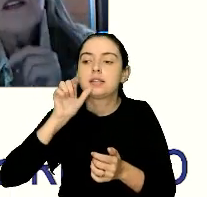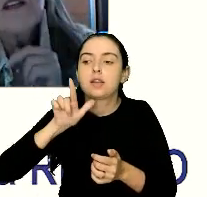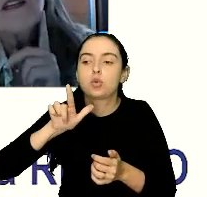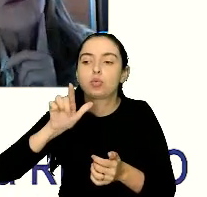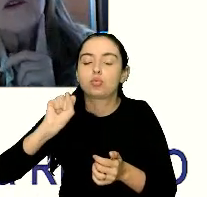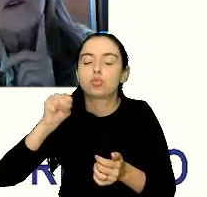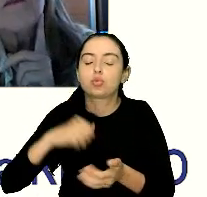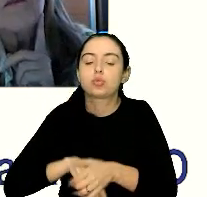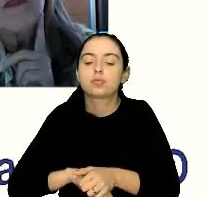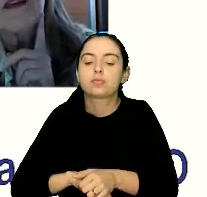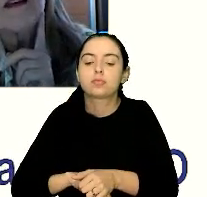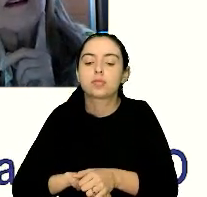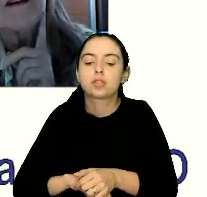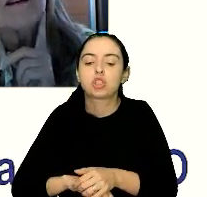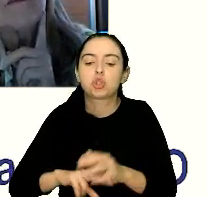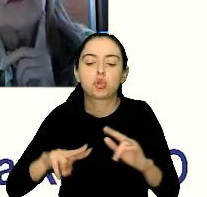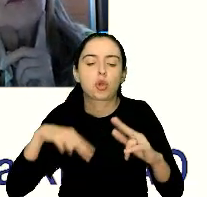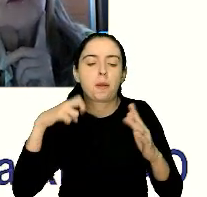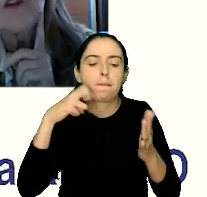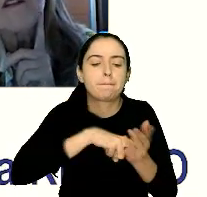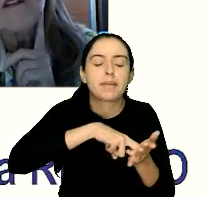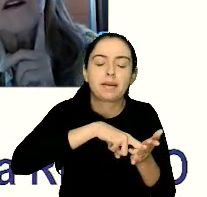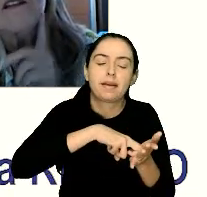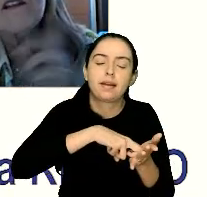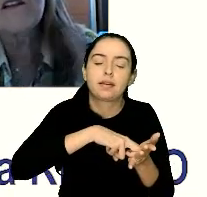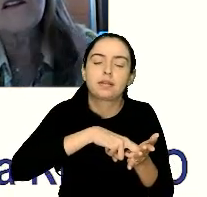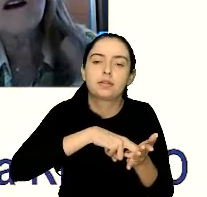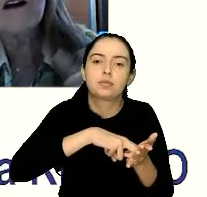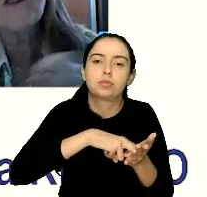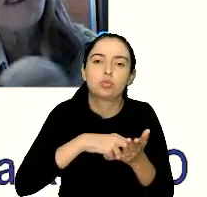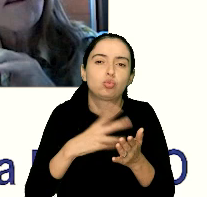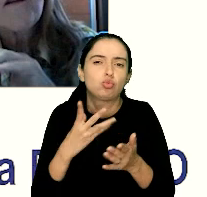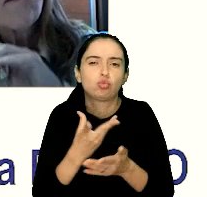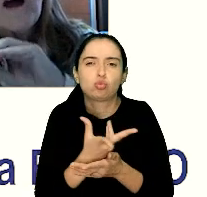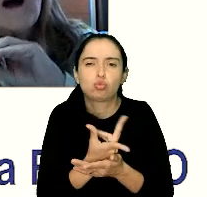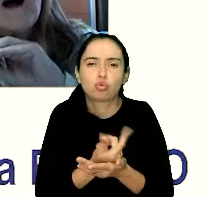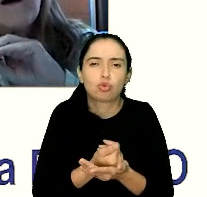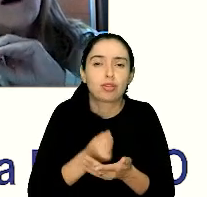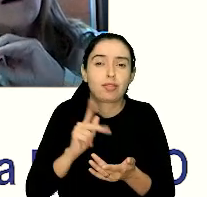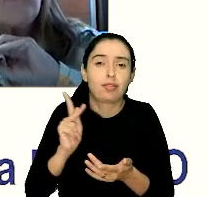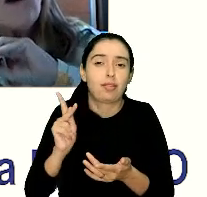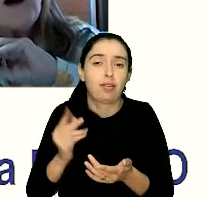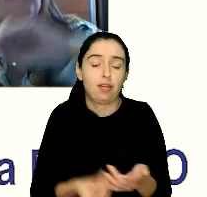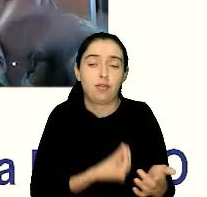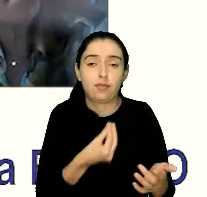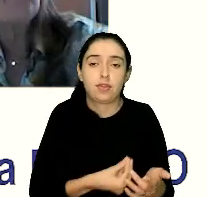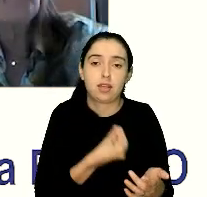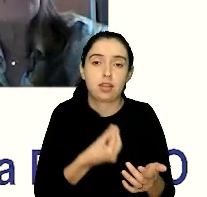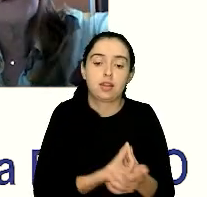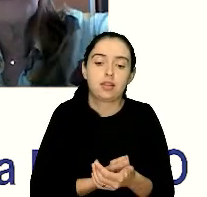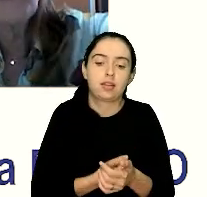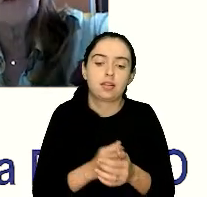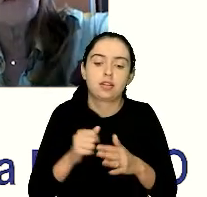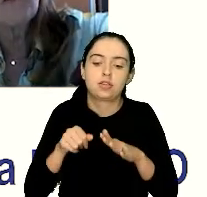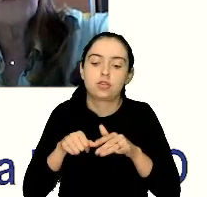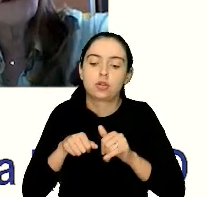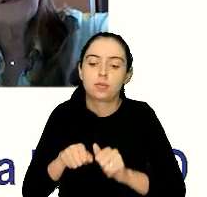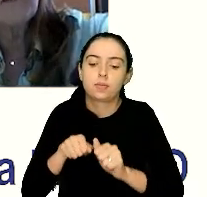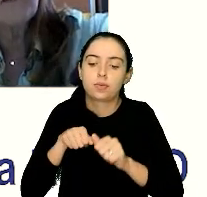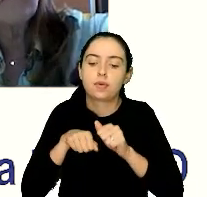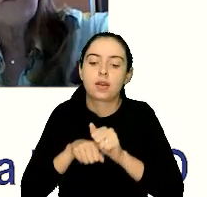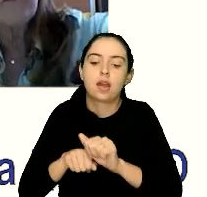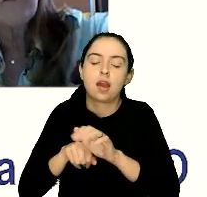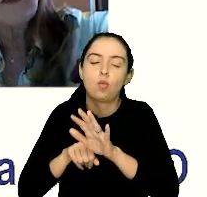ele foi condenado por toda a eternidade a empurrar uma pedra até o topo